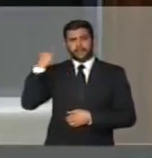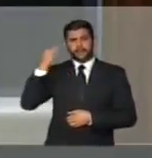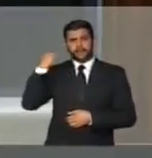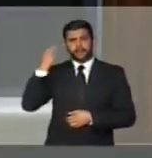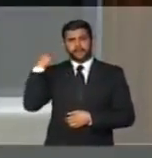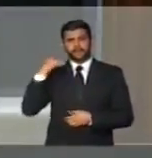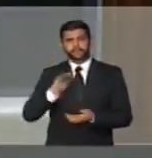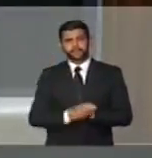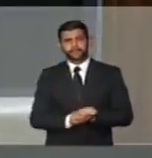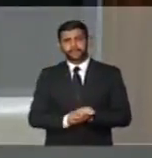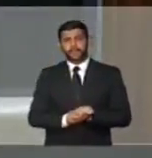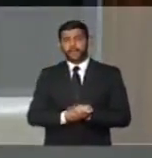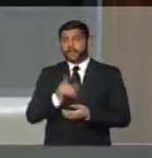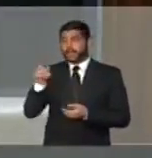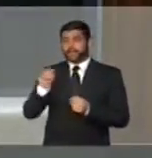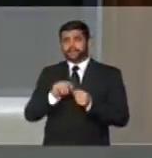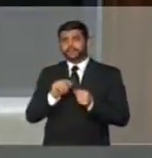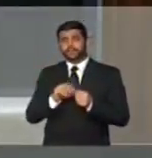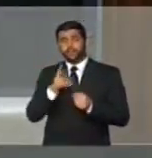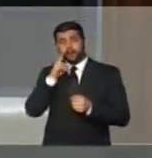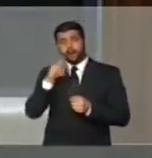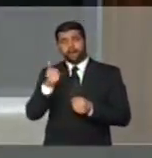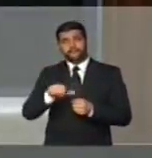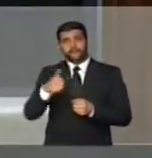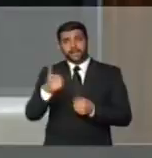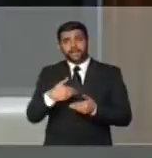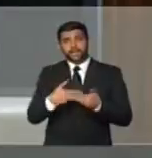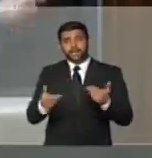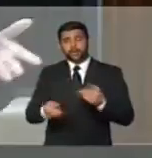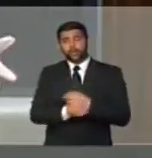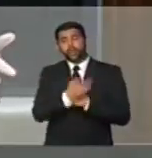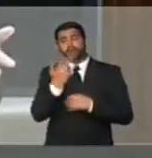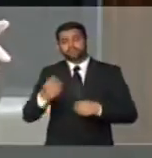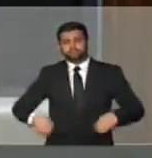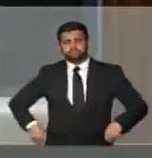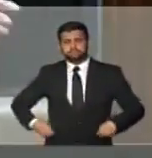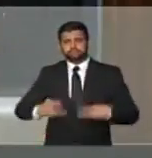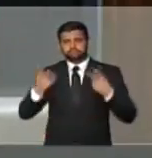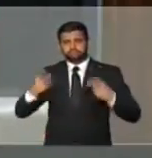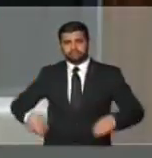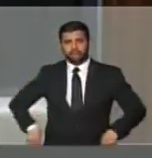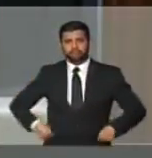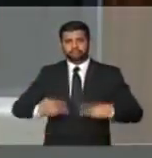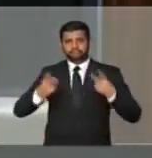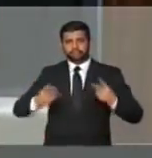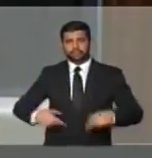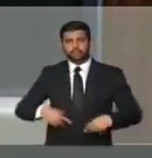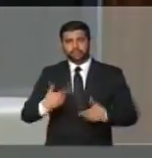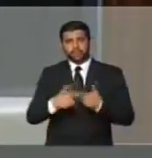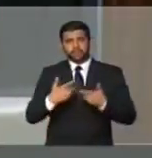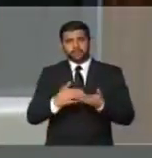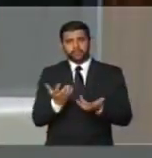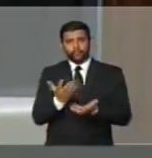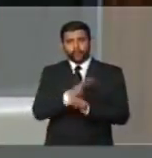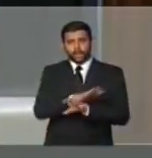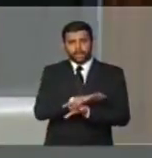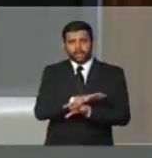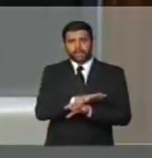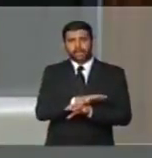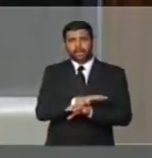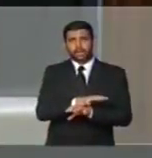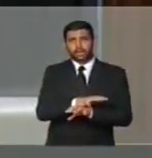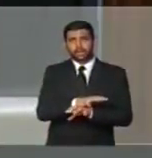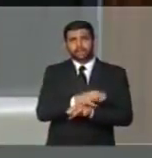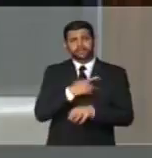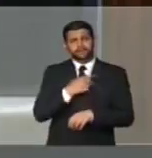aí, eles não calculam quanto gastam em cada uma dessas secas? Isso é uma vergonha, quer